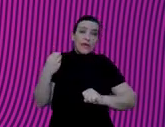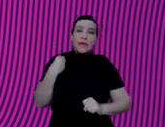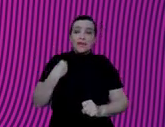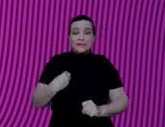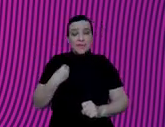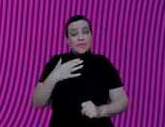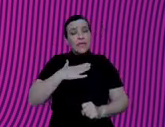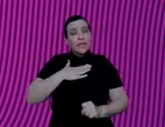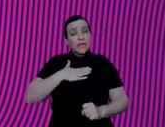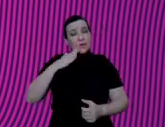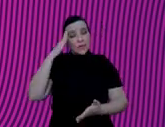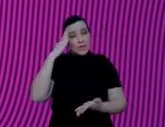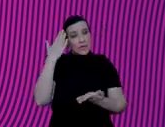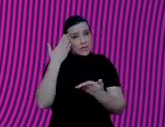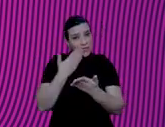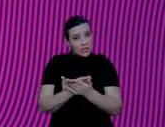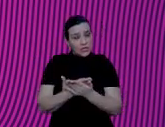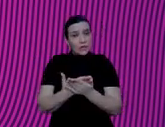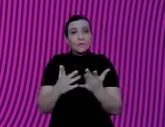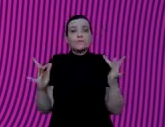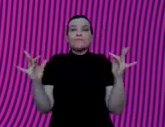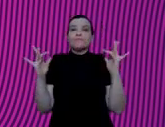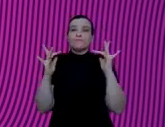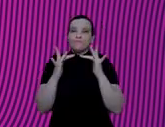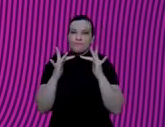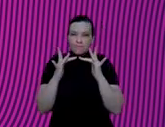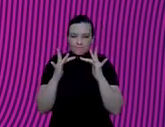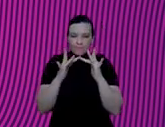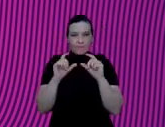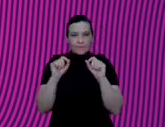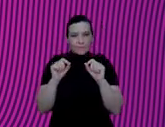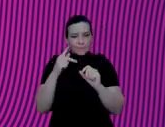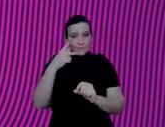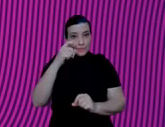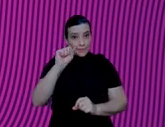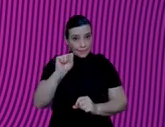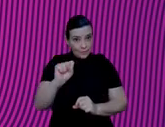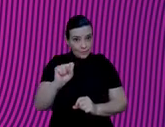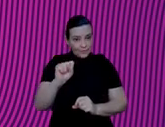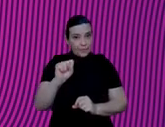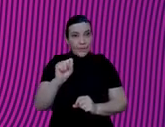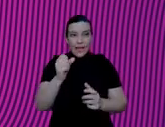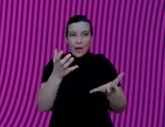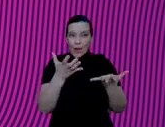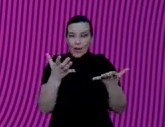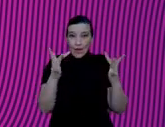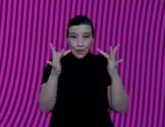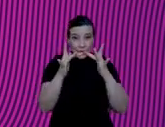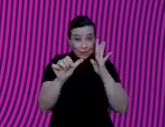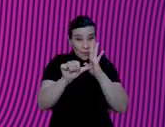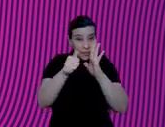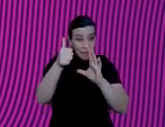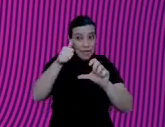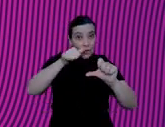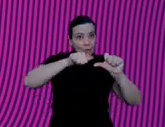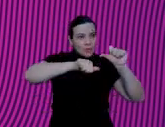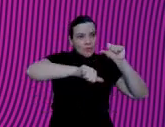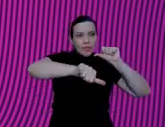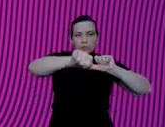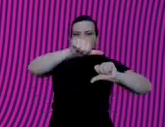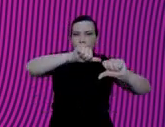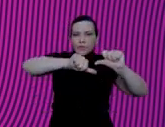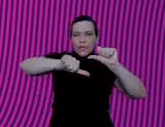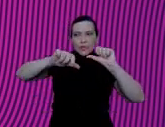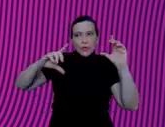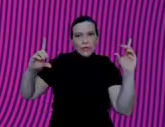tendo contato inicialmente ali no pronto-socorro e mudando a cara desse contato, investindo nisso, a gente pode